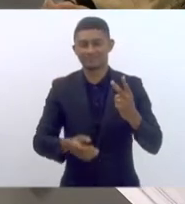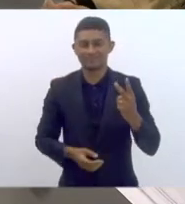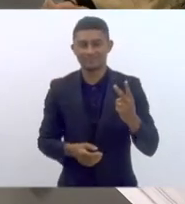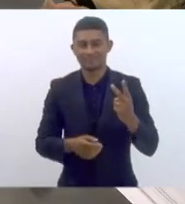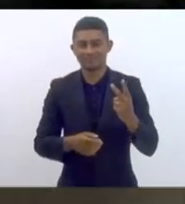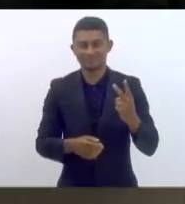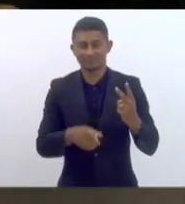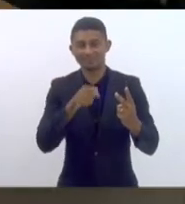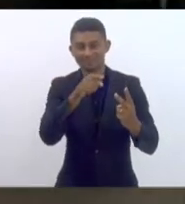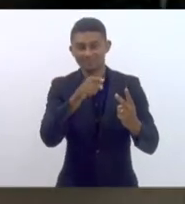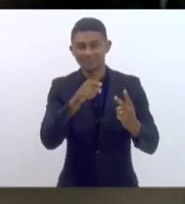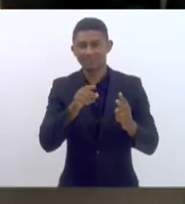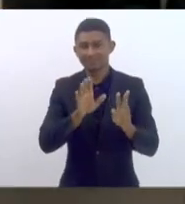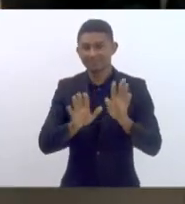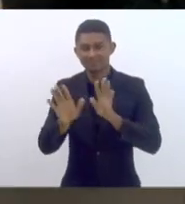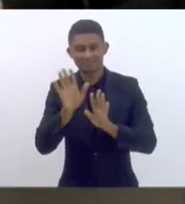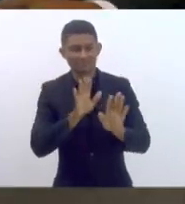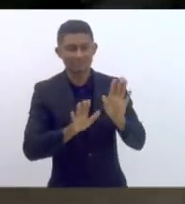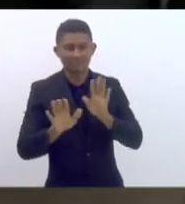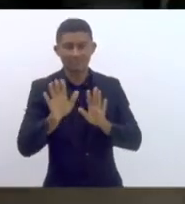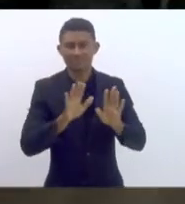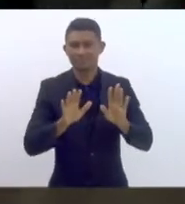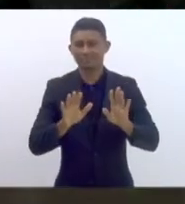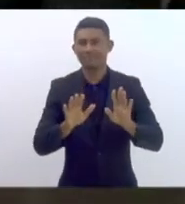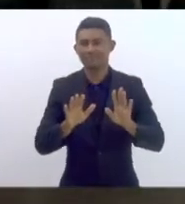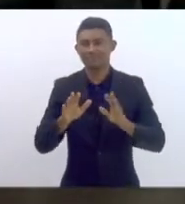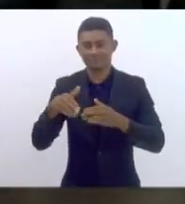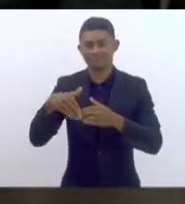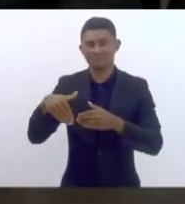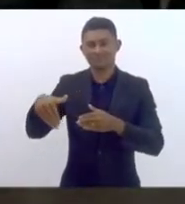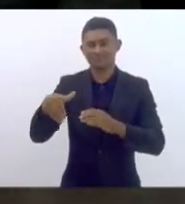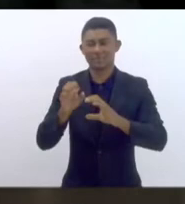Ele está se guardando para a audiência da TV Globo.